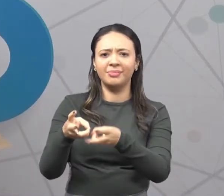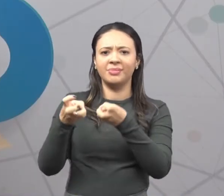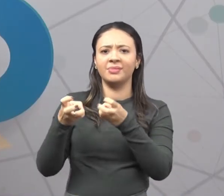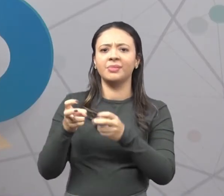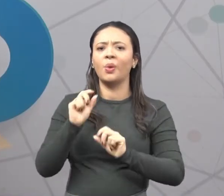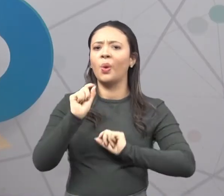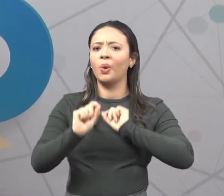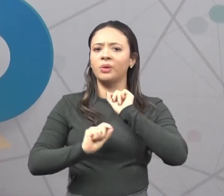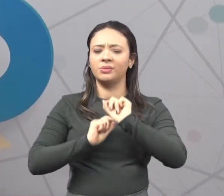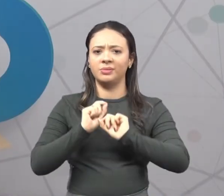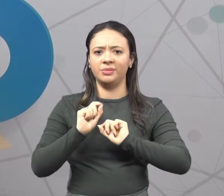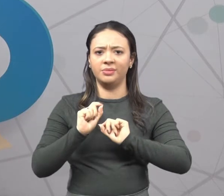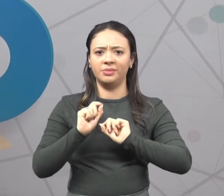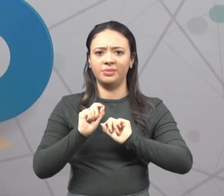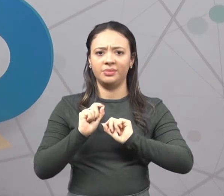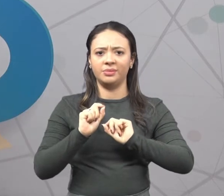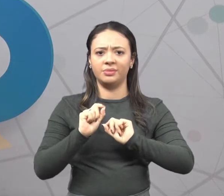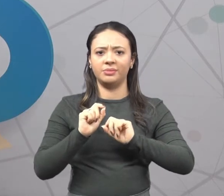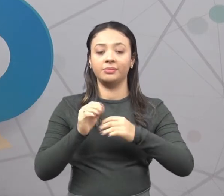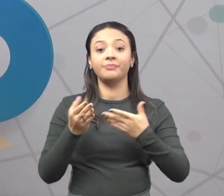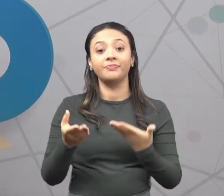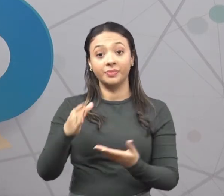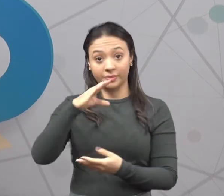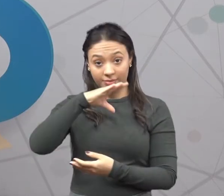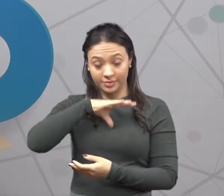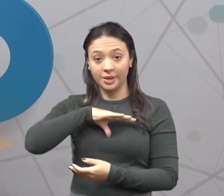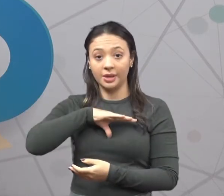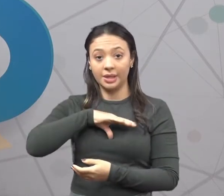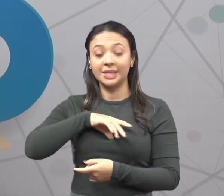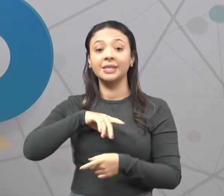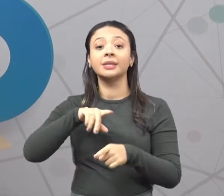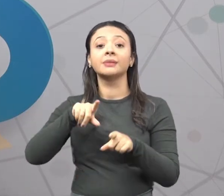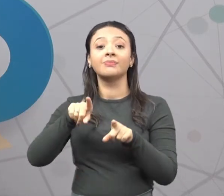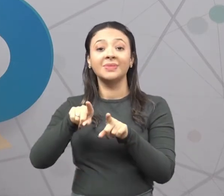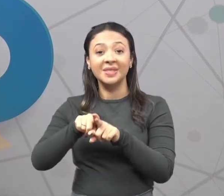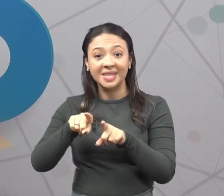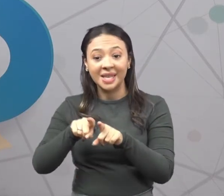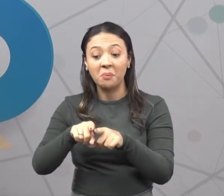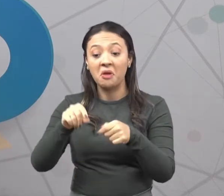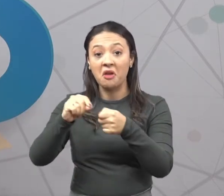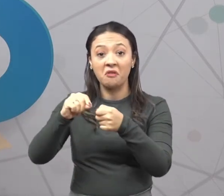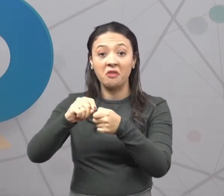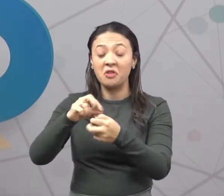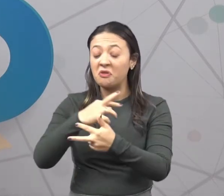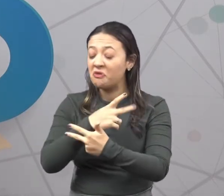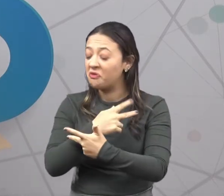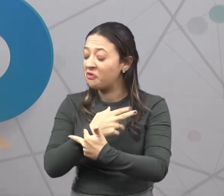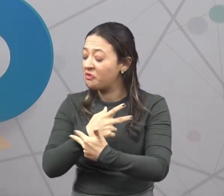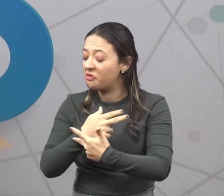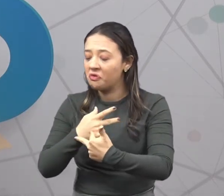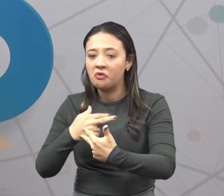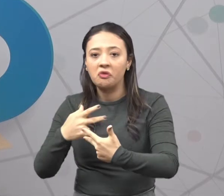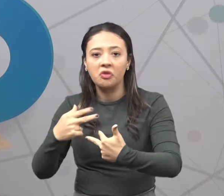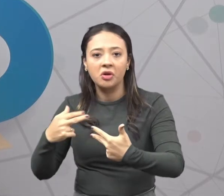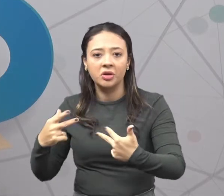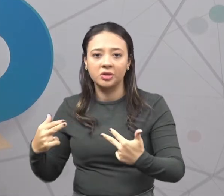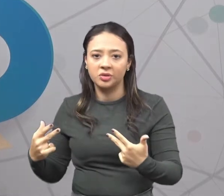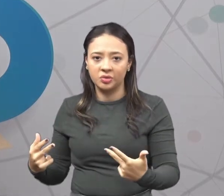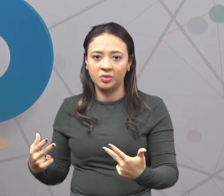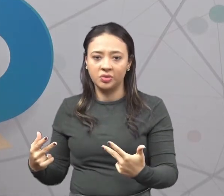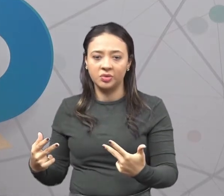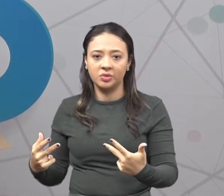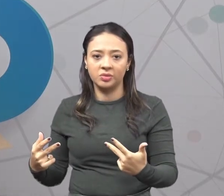Vejam que na cidade é produzido muitos equipamentos,